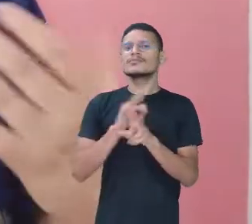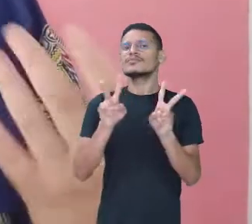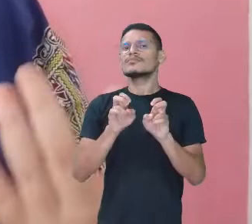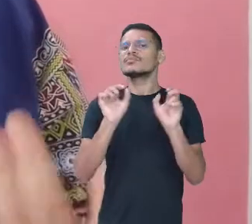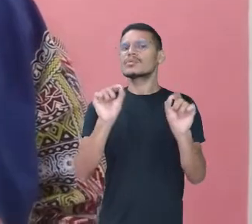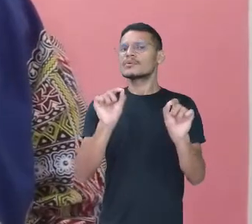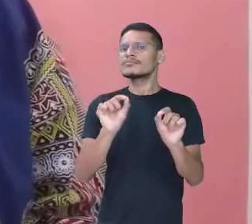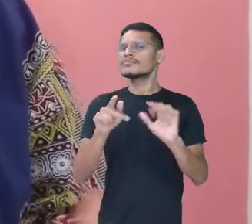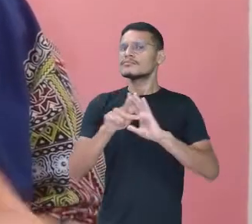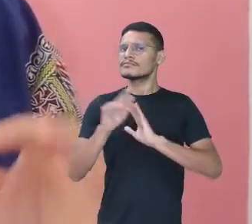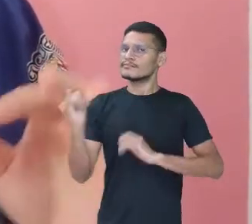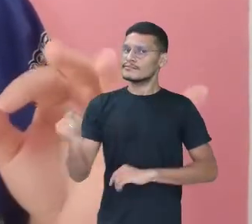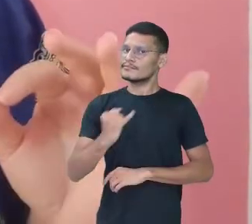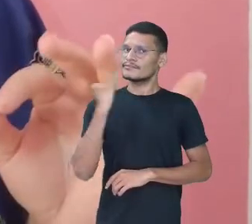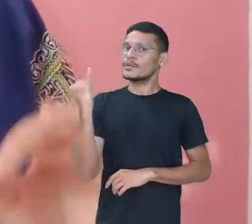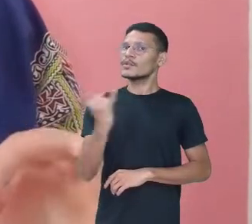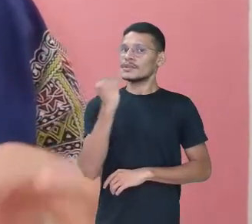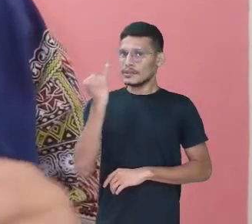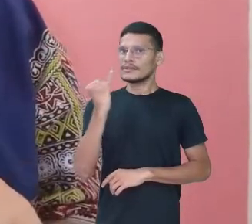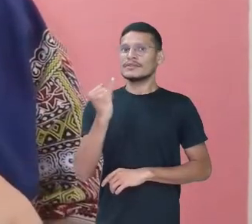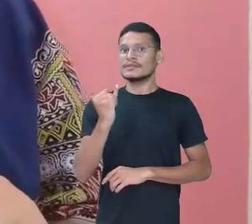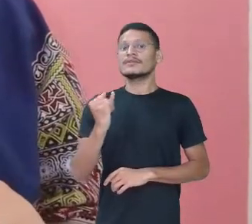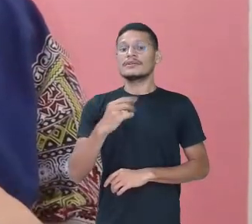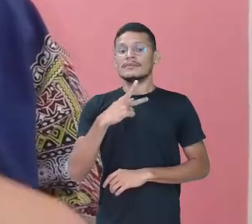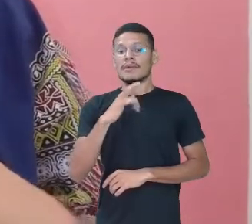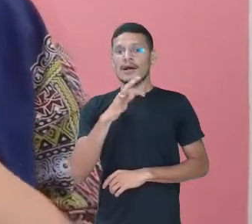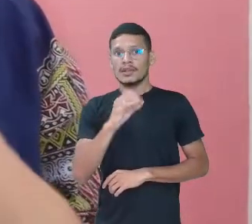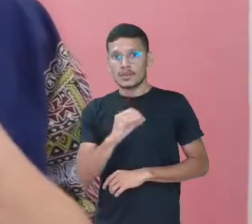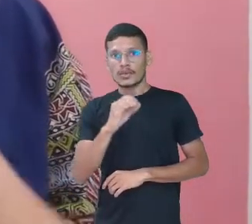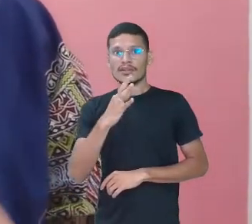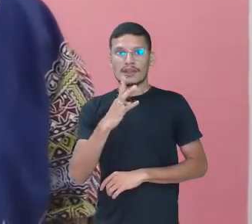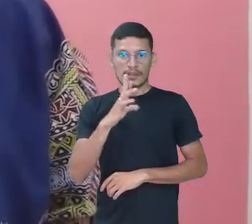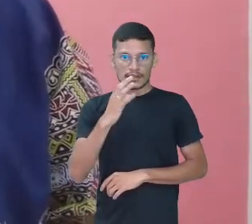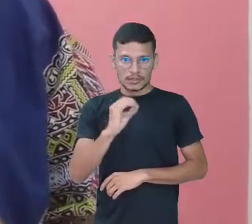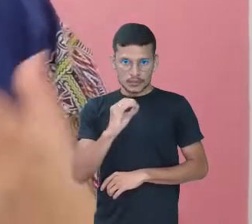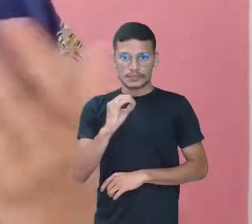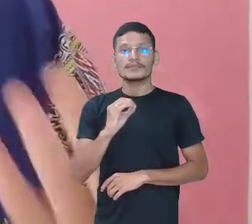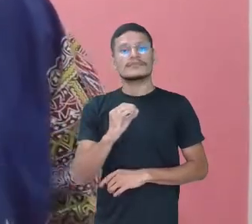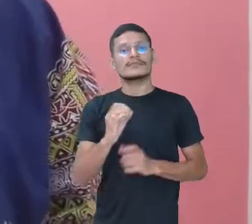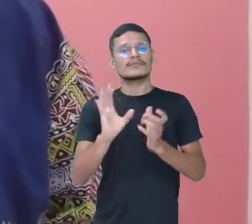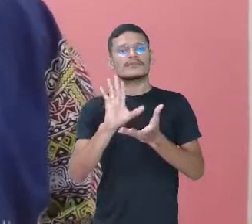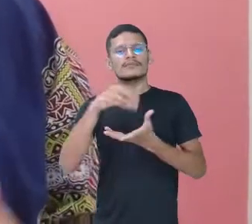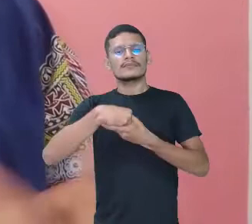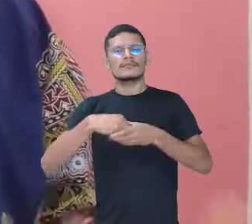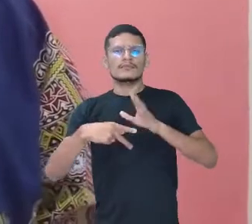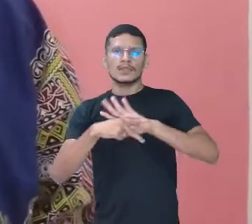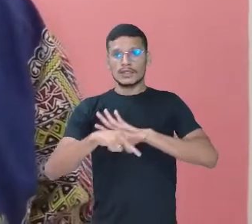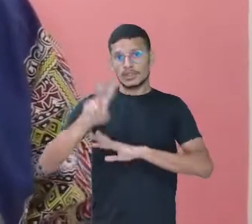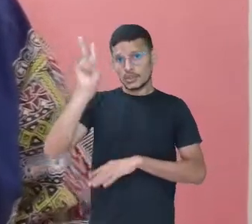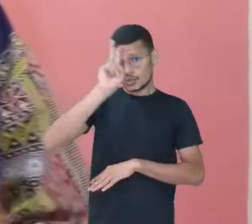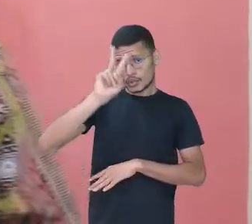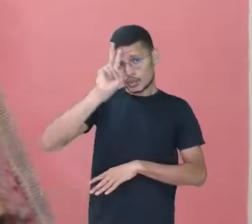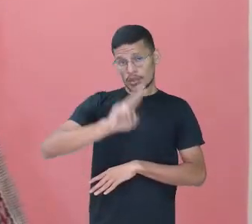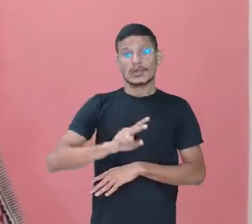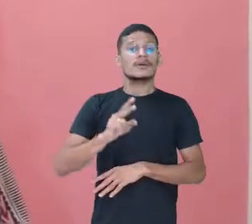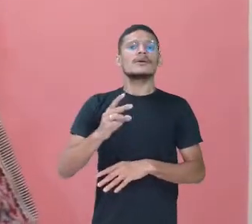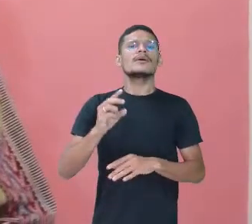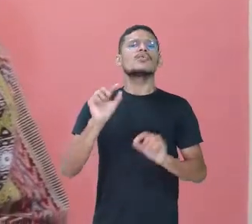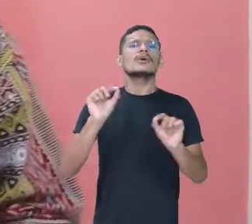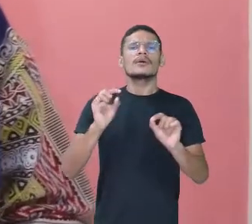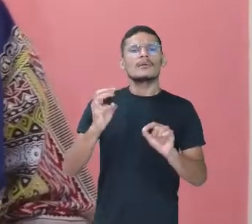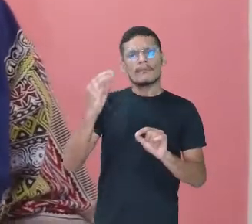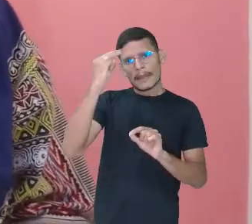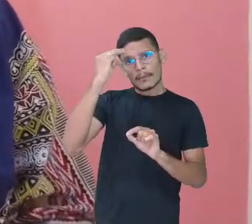essa importância do Pátio do Terço, não só na história, né, e memória do